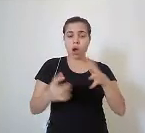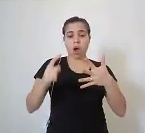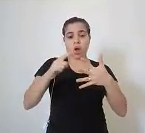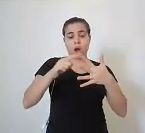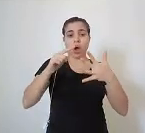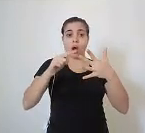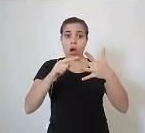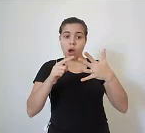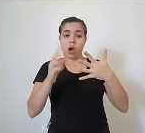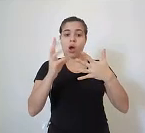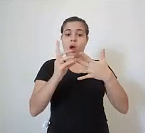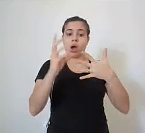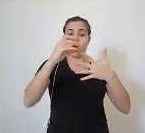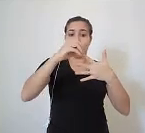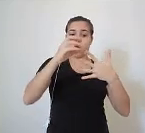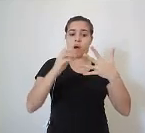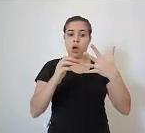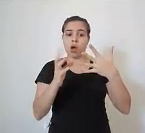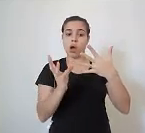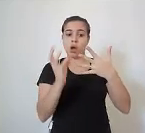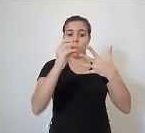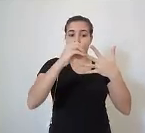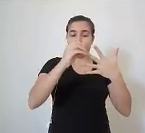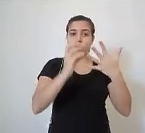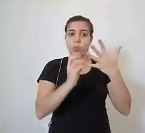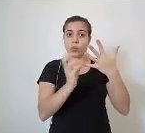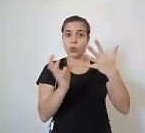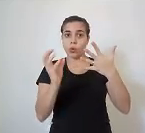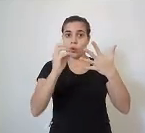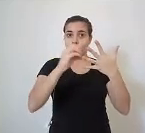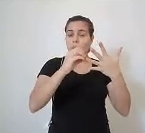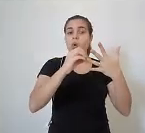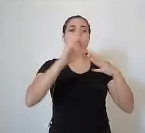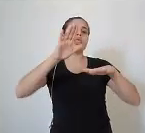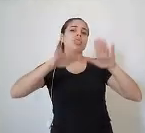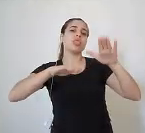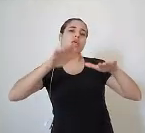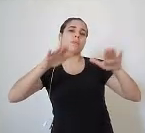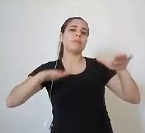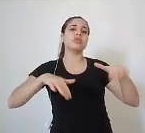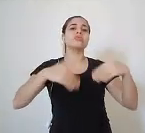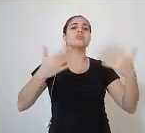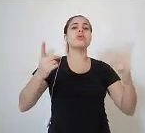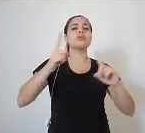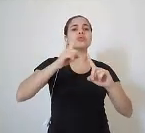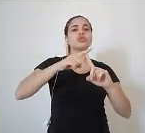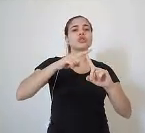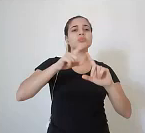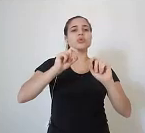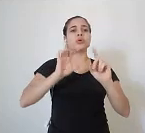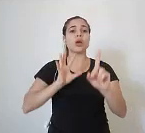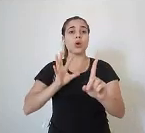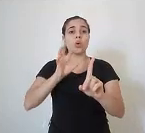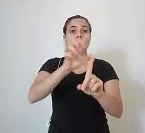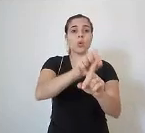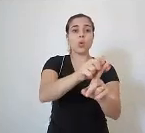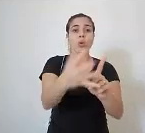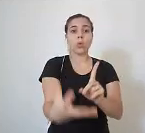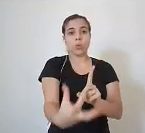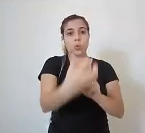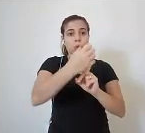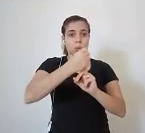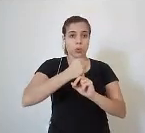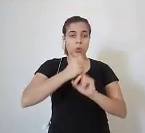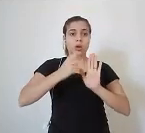durante a alimentação dos organismos e utilização da energia, que é o que a gente vai abordar na aula de revisão